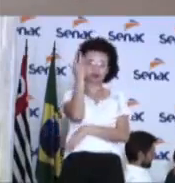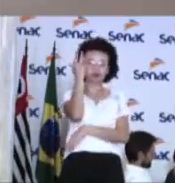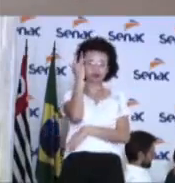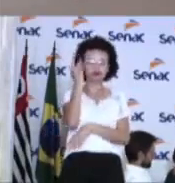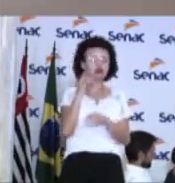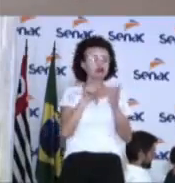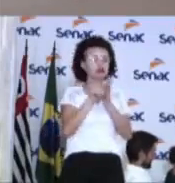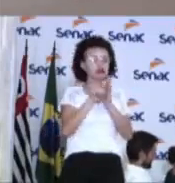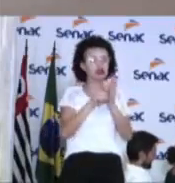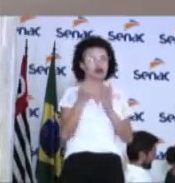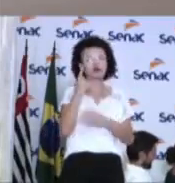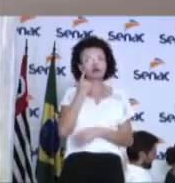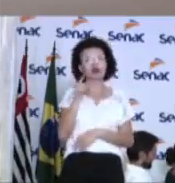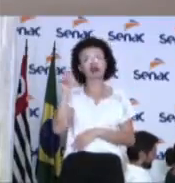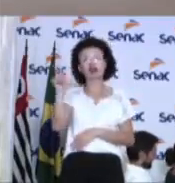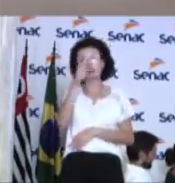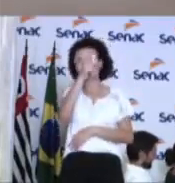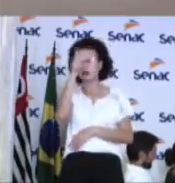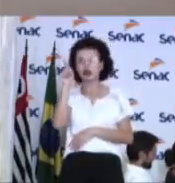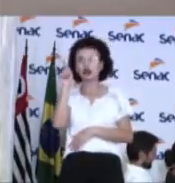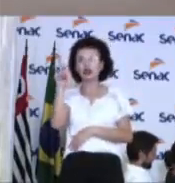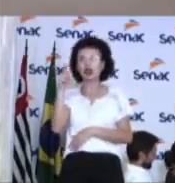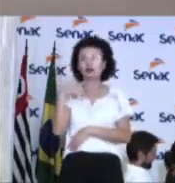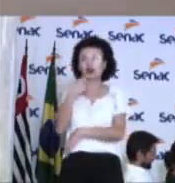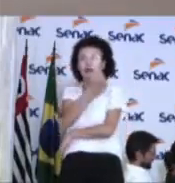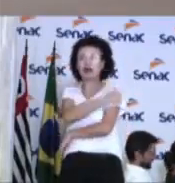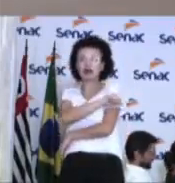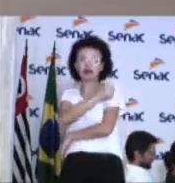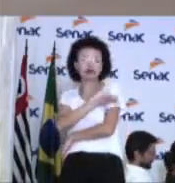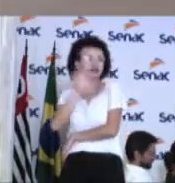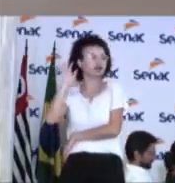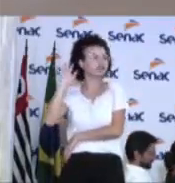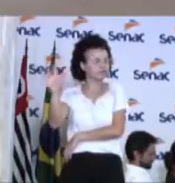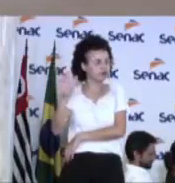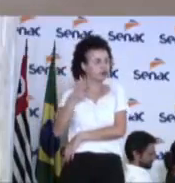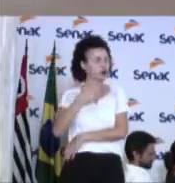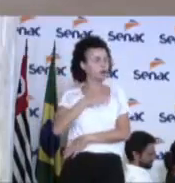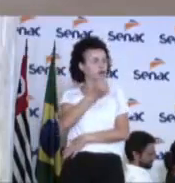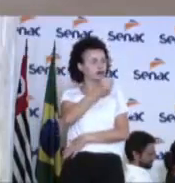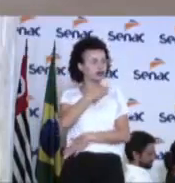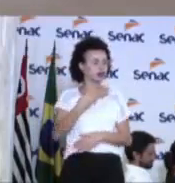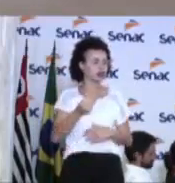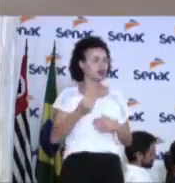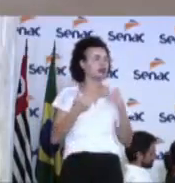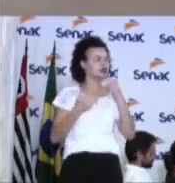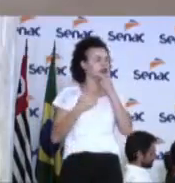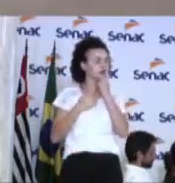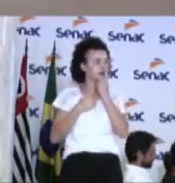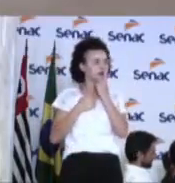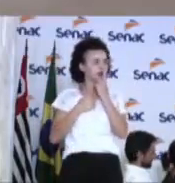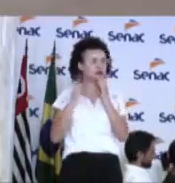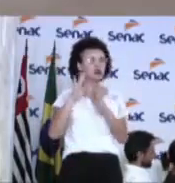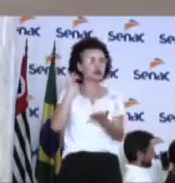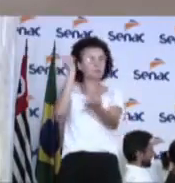público carioca que bebe cerveja gosta de humor, né? Às vezes a gente paga umas pesquisas que não precisava,